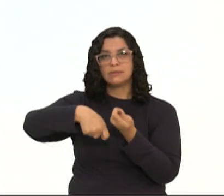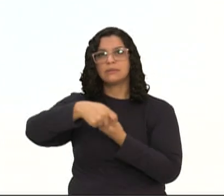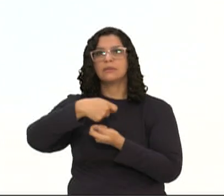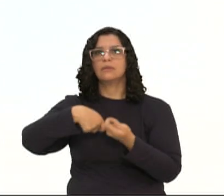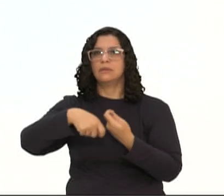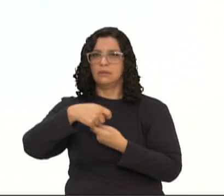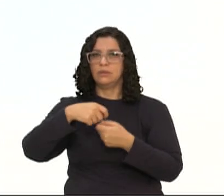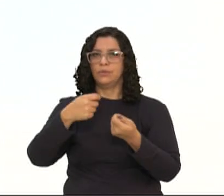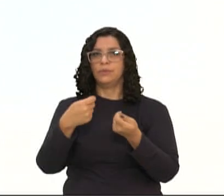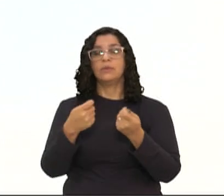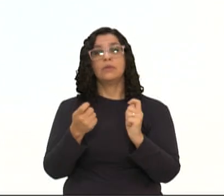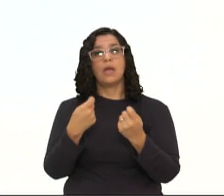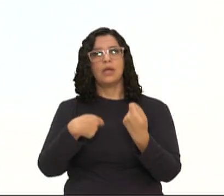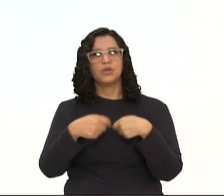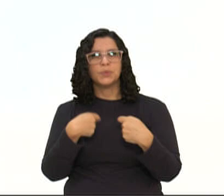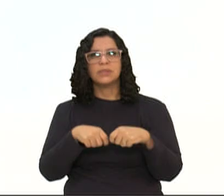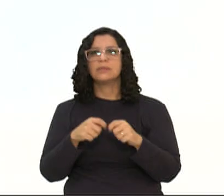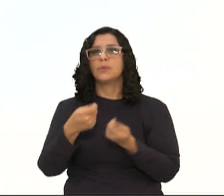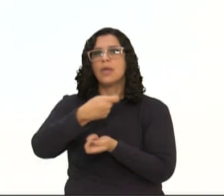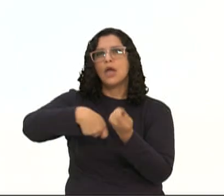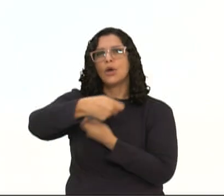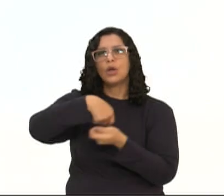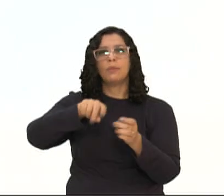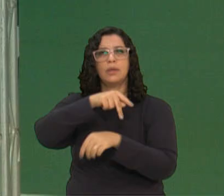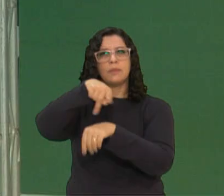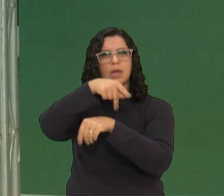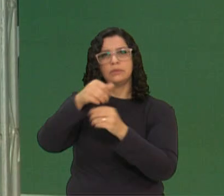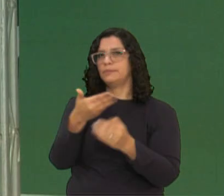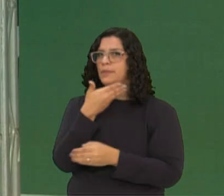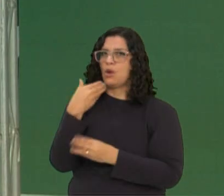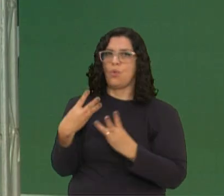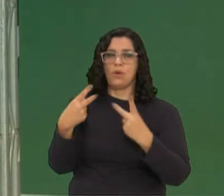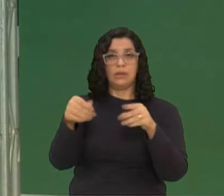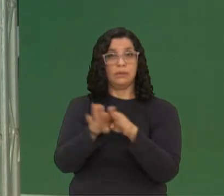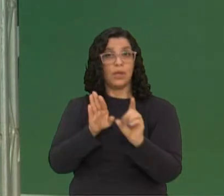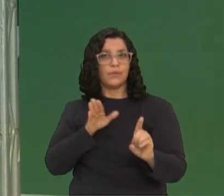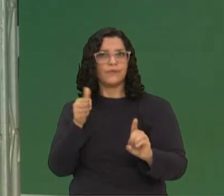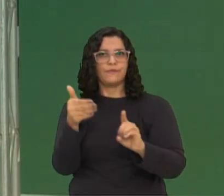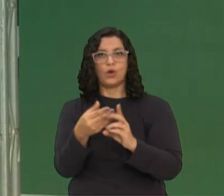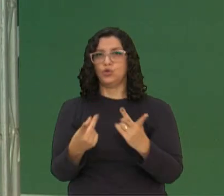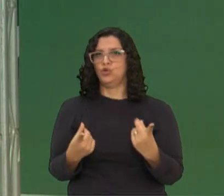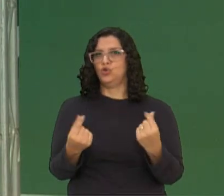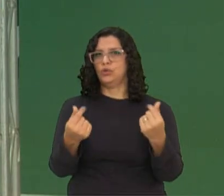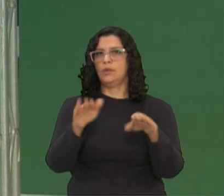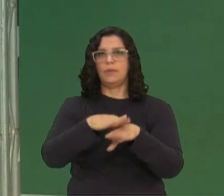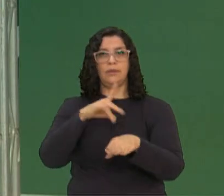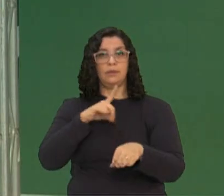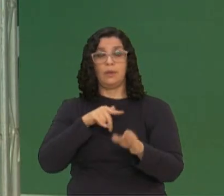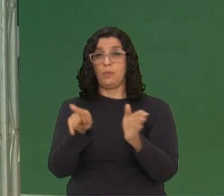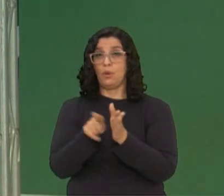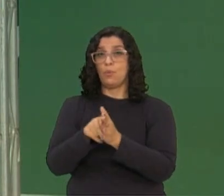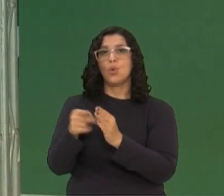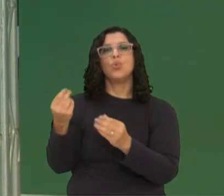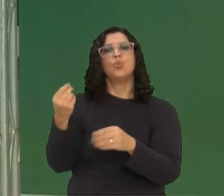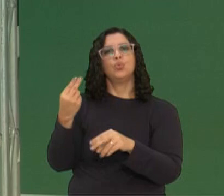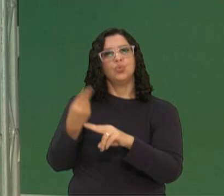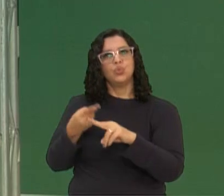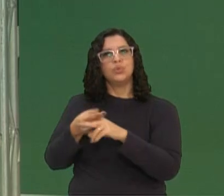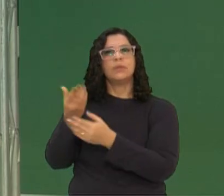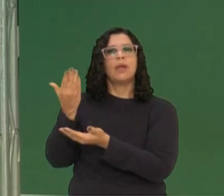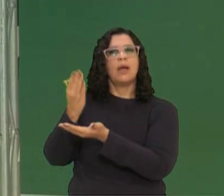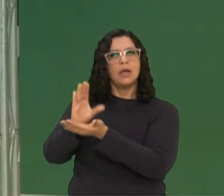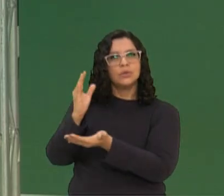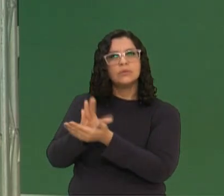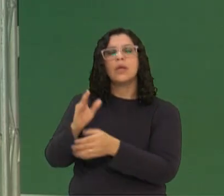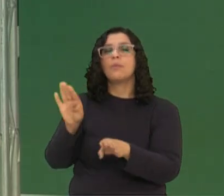modernização da administração e economia de seus países, visando assim ter mais dinheiro, o que ele podia usar para investir em ciências